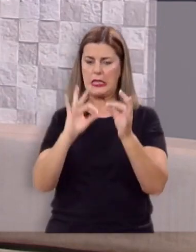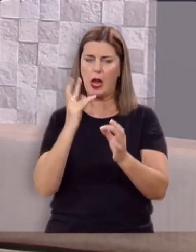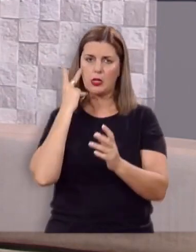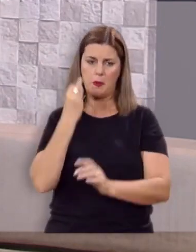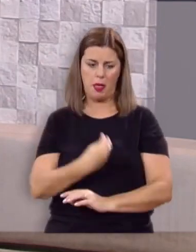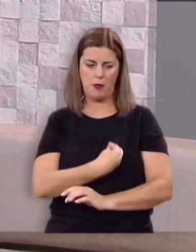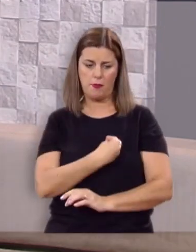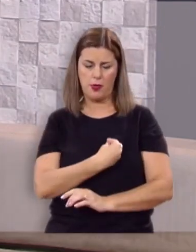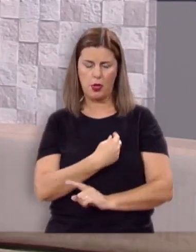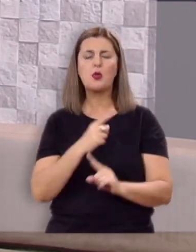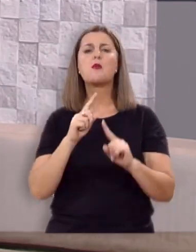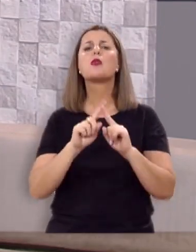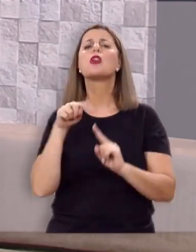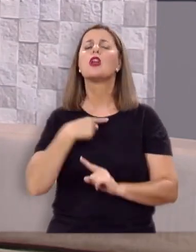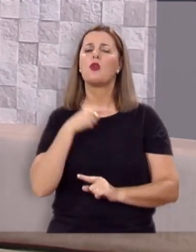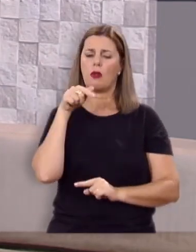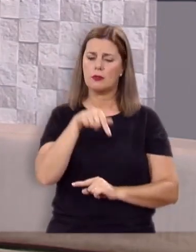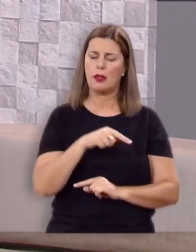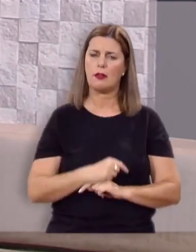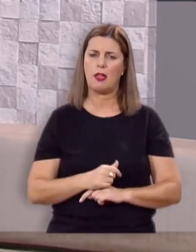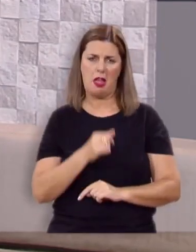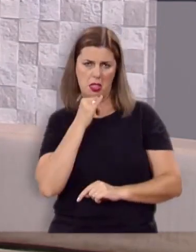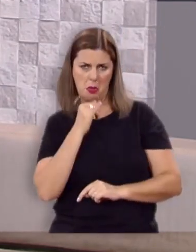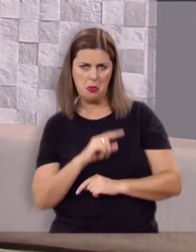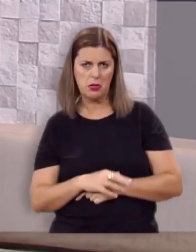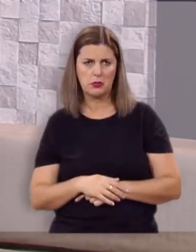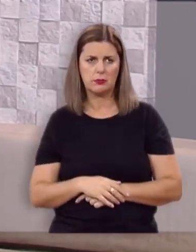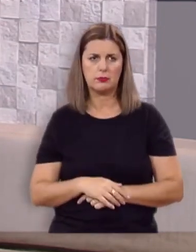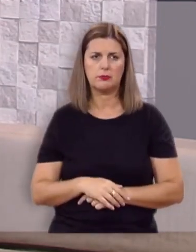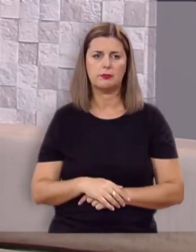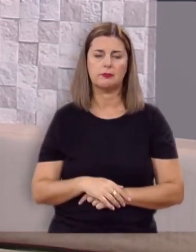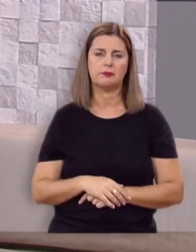plenamente adequado para a vida. E por que estamos aqui? Foi por acaso?